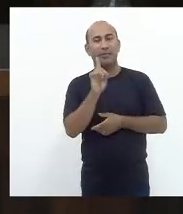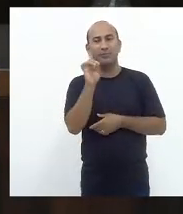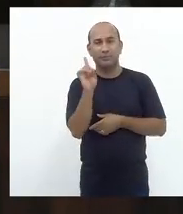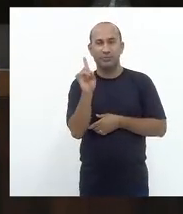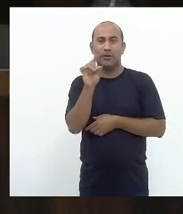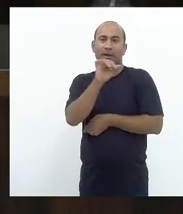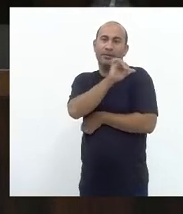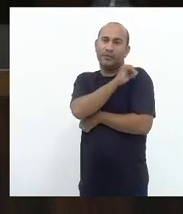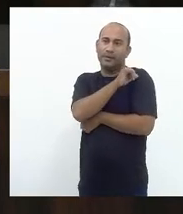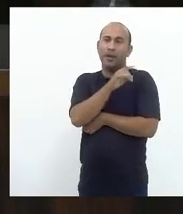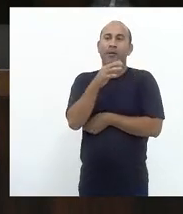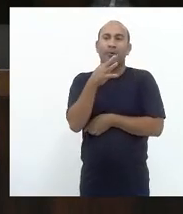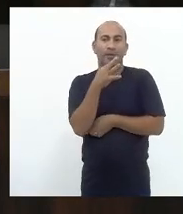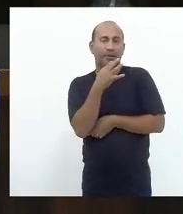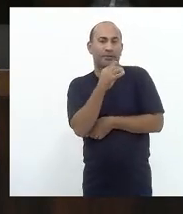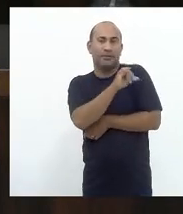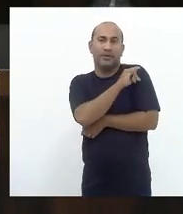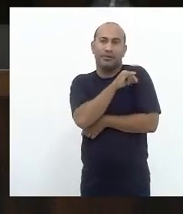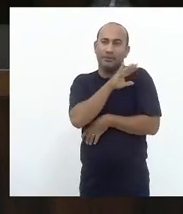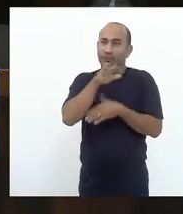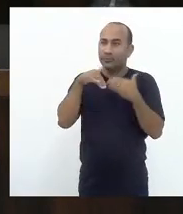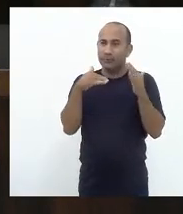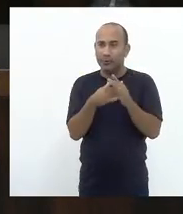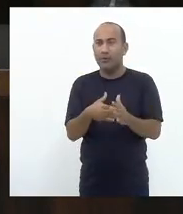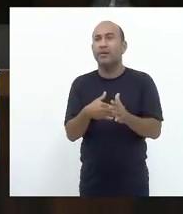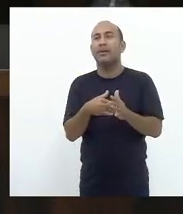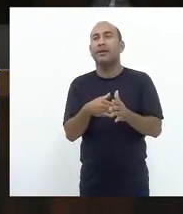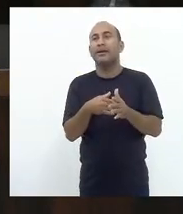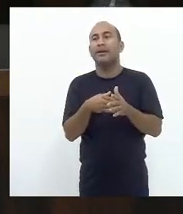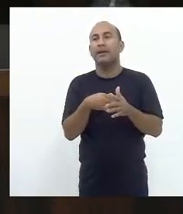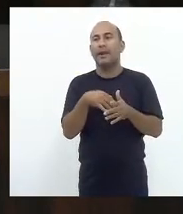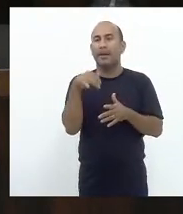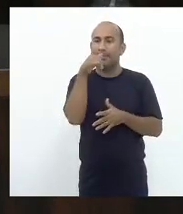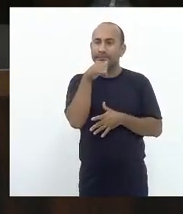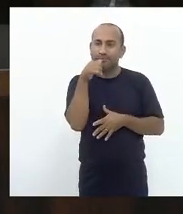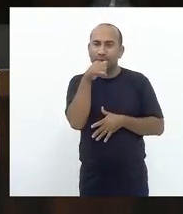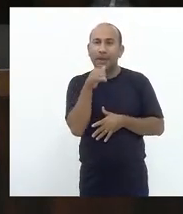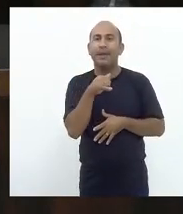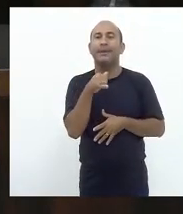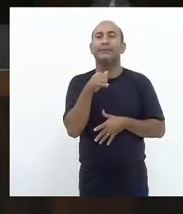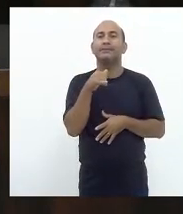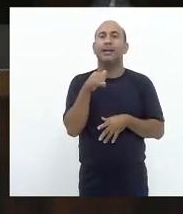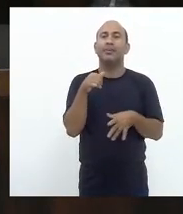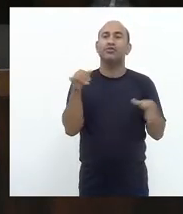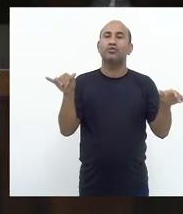e conheço o Rio de Janeiro de ponta a ponta. E a Baixada sofre